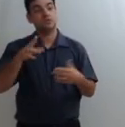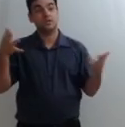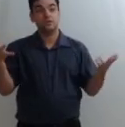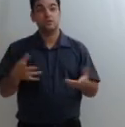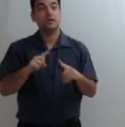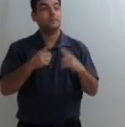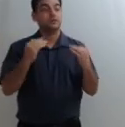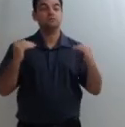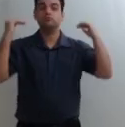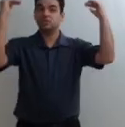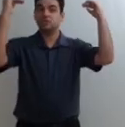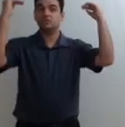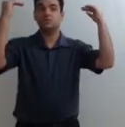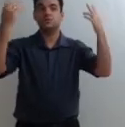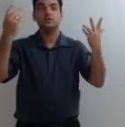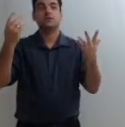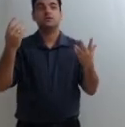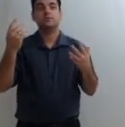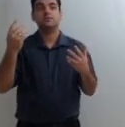Supremo